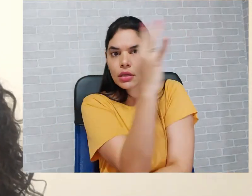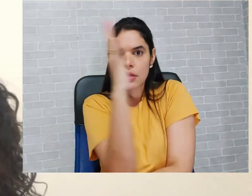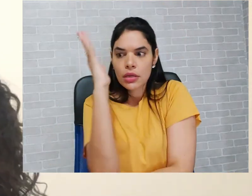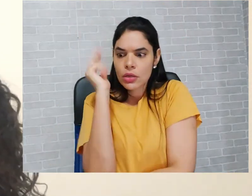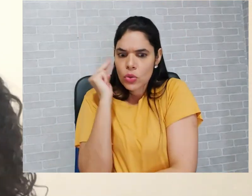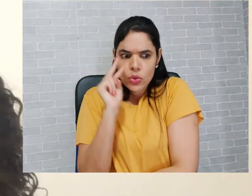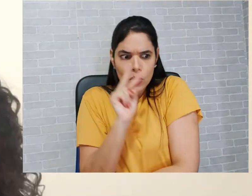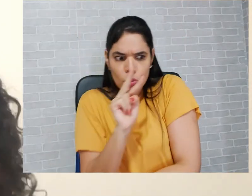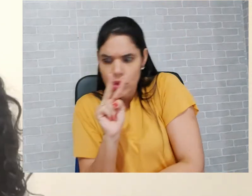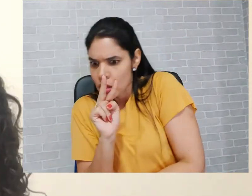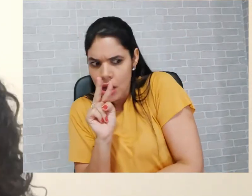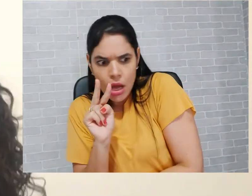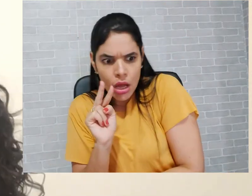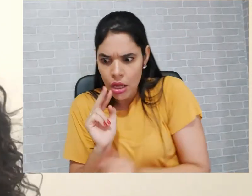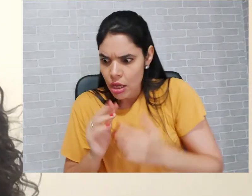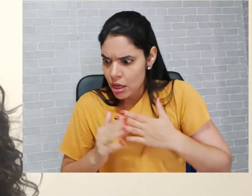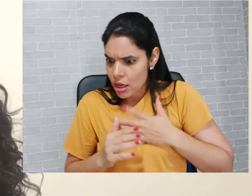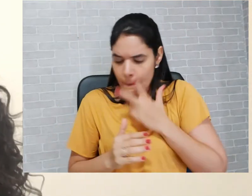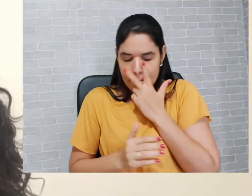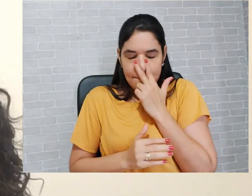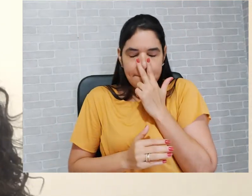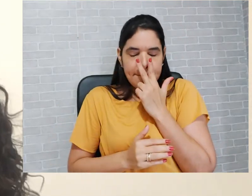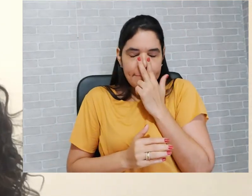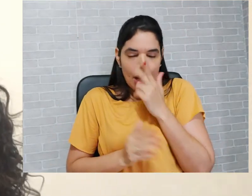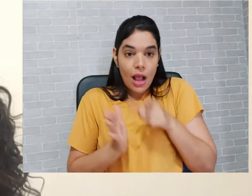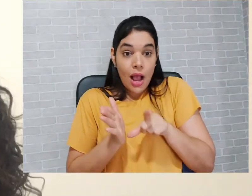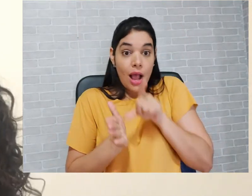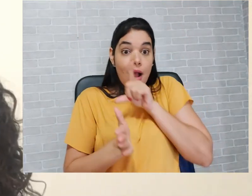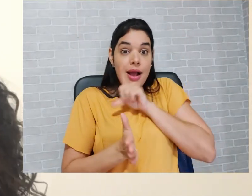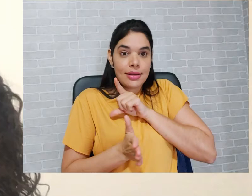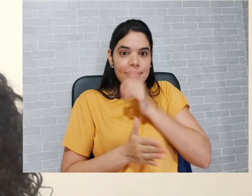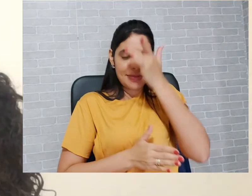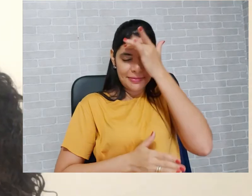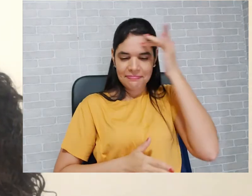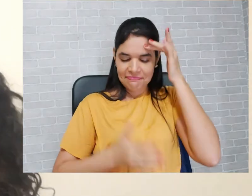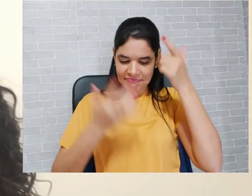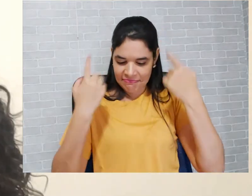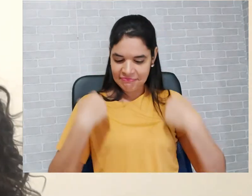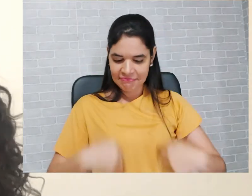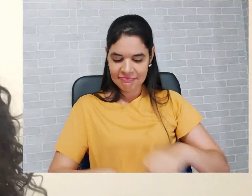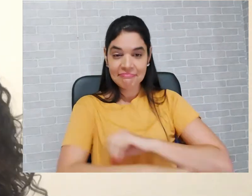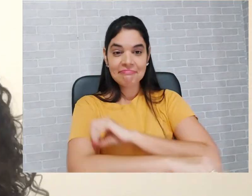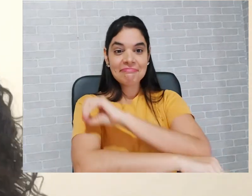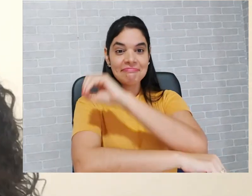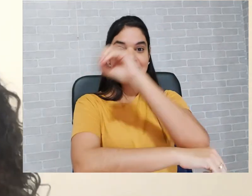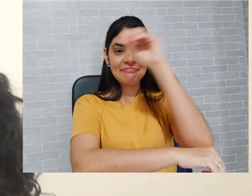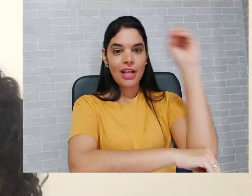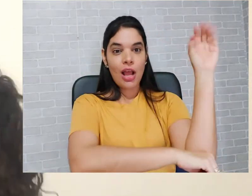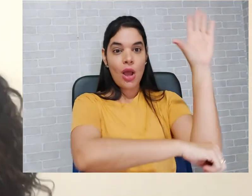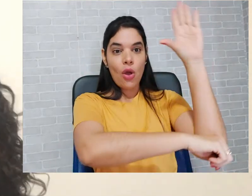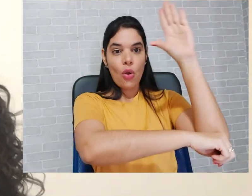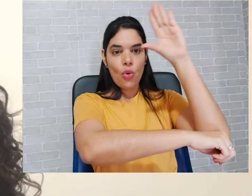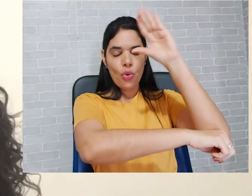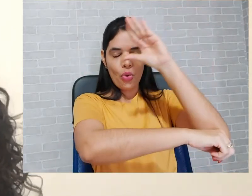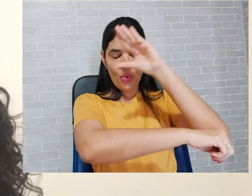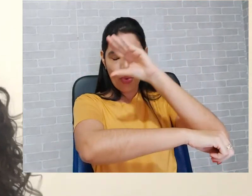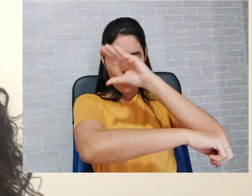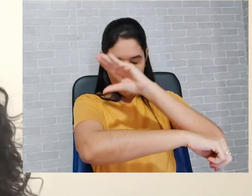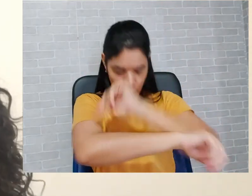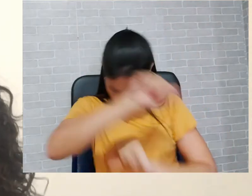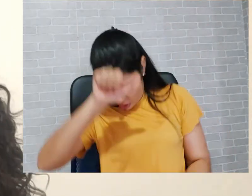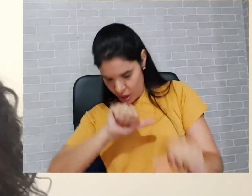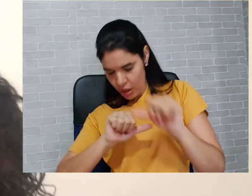é sem dúvida ou uma pessoa que se transformou em um animal né, o Izucunhã, ou